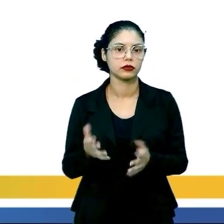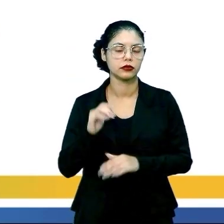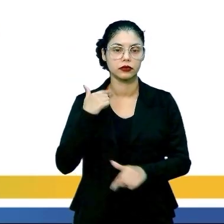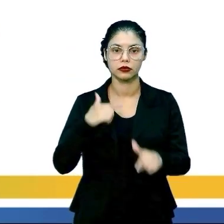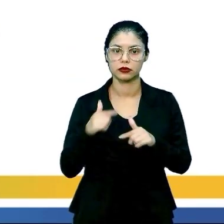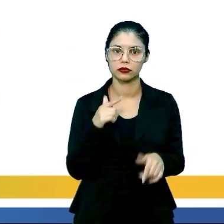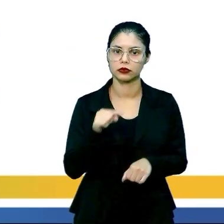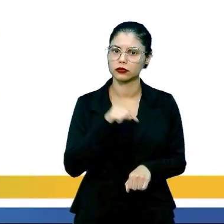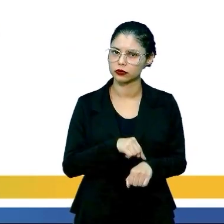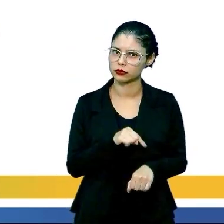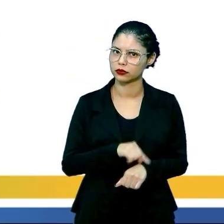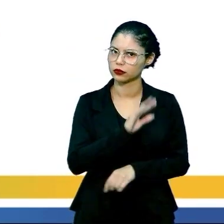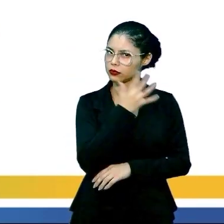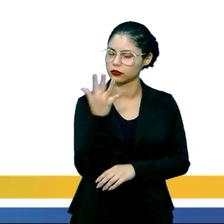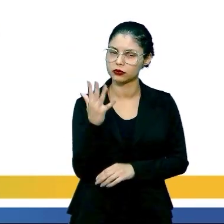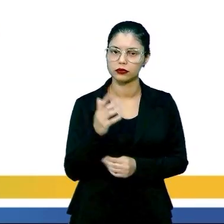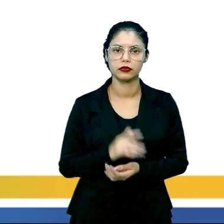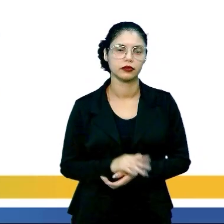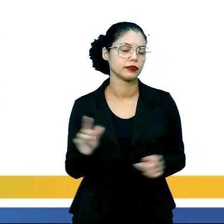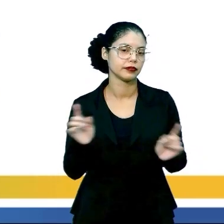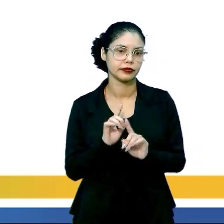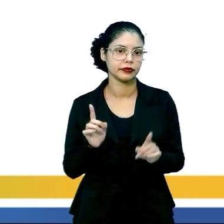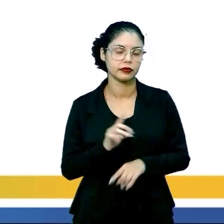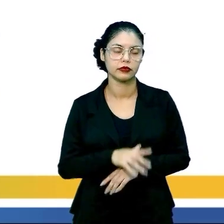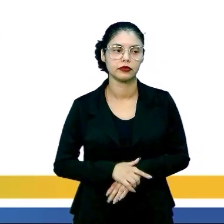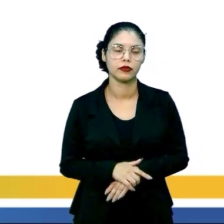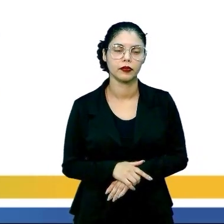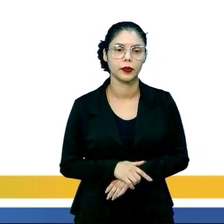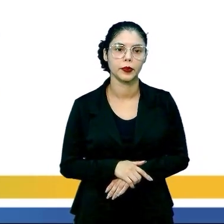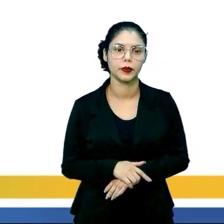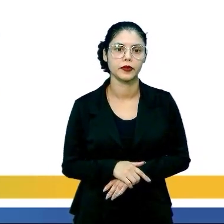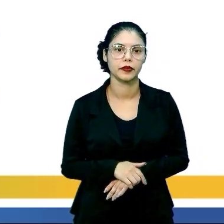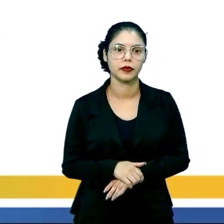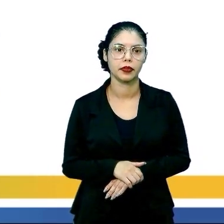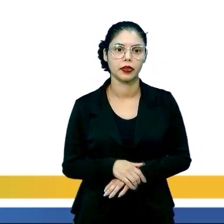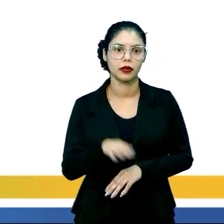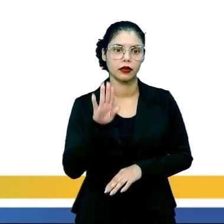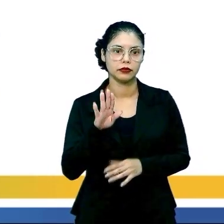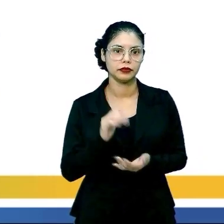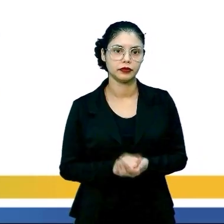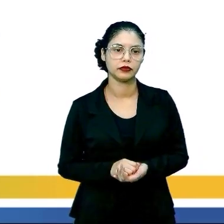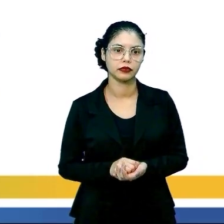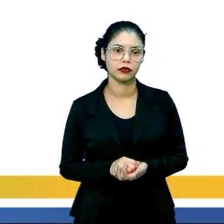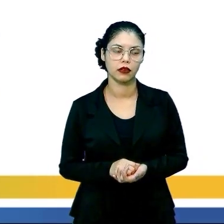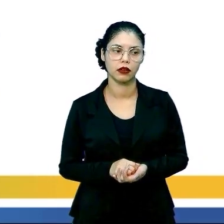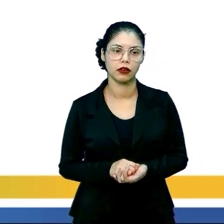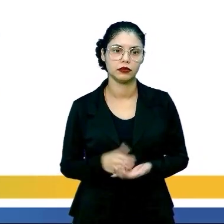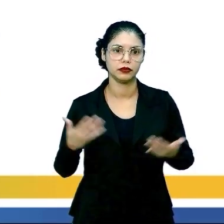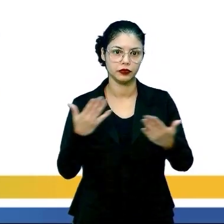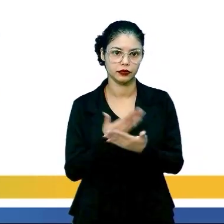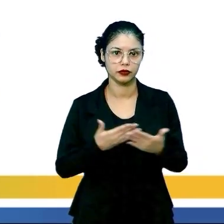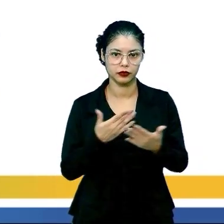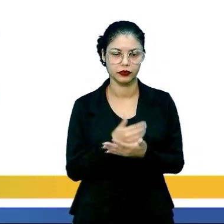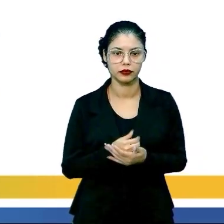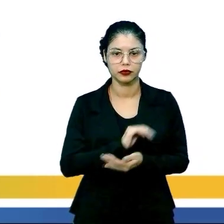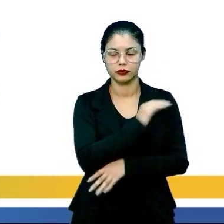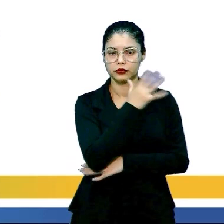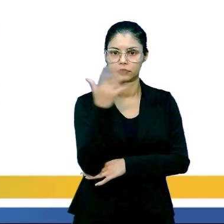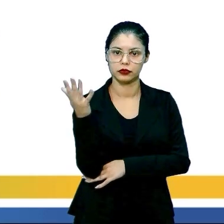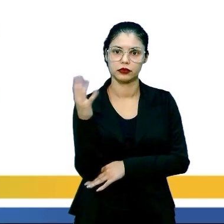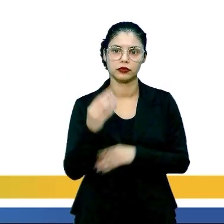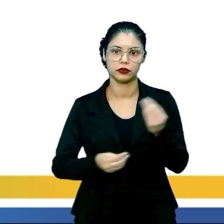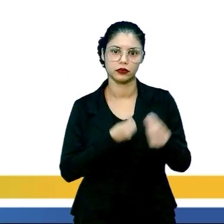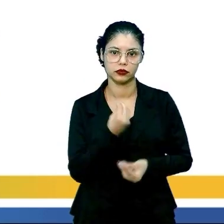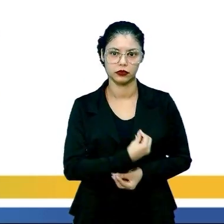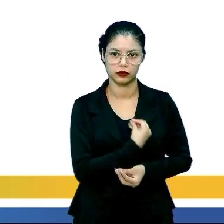fábricas viviam o tempo da natureza? Não, né? Na letra B, preservou a paisagem e o